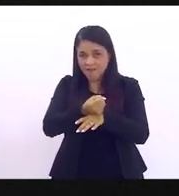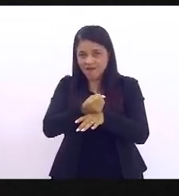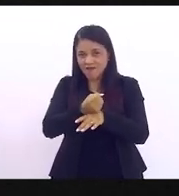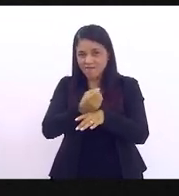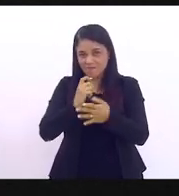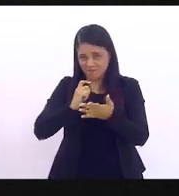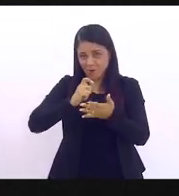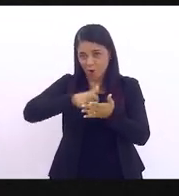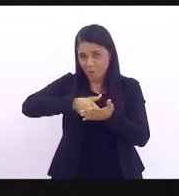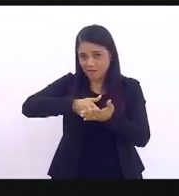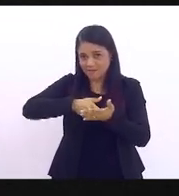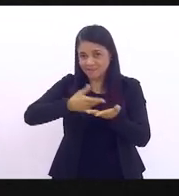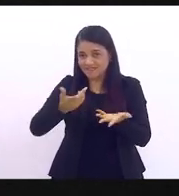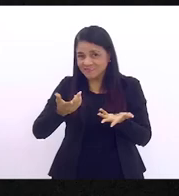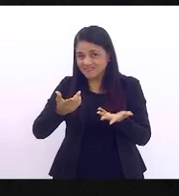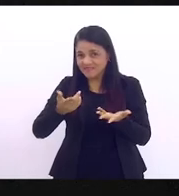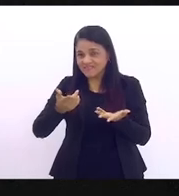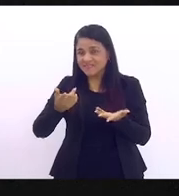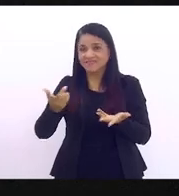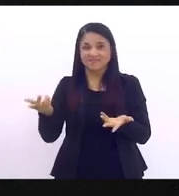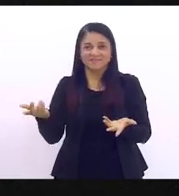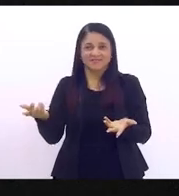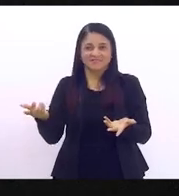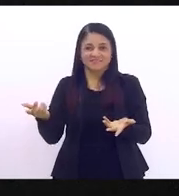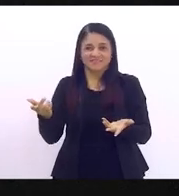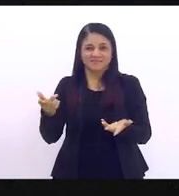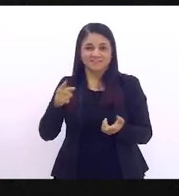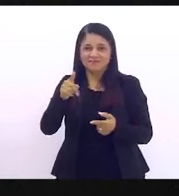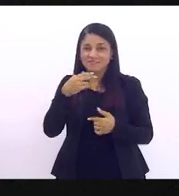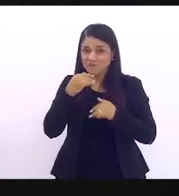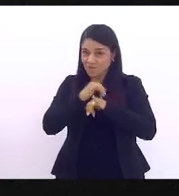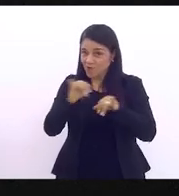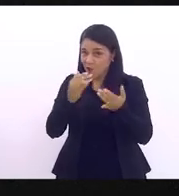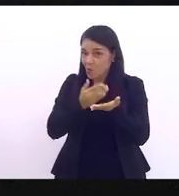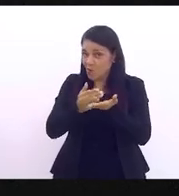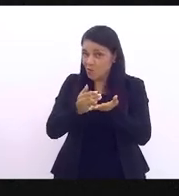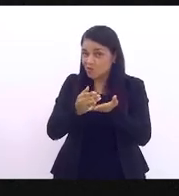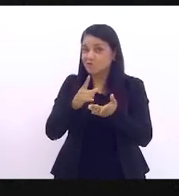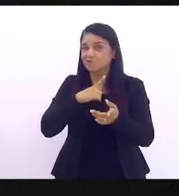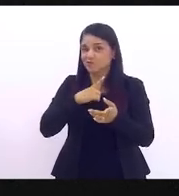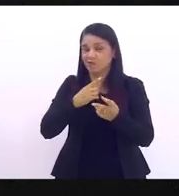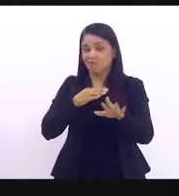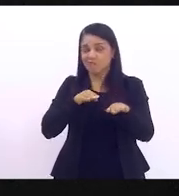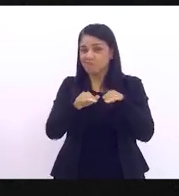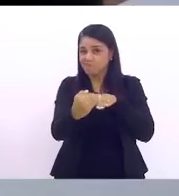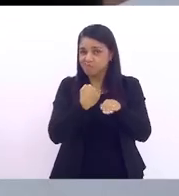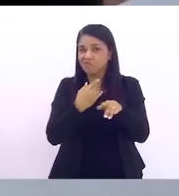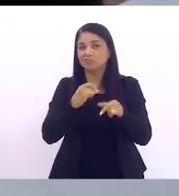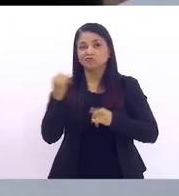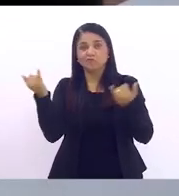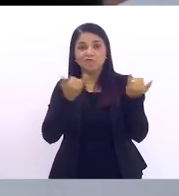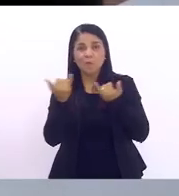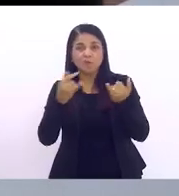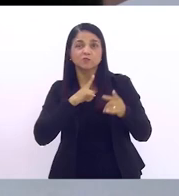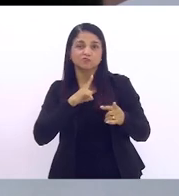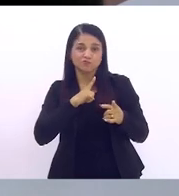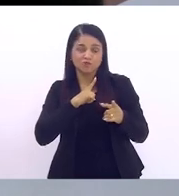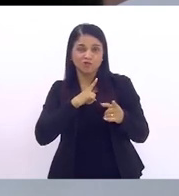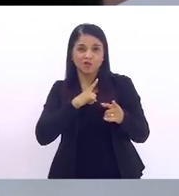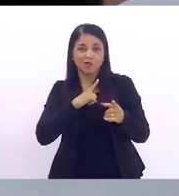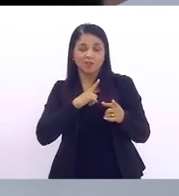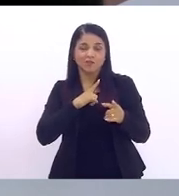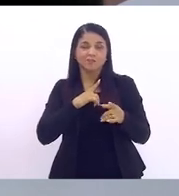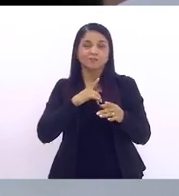para vocês vocês falaram no início que a via tava sinalizada e que o Pórtico de cobrança à noite de dia teria